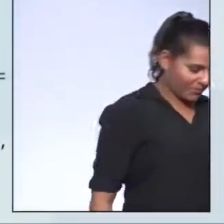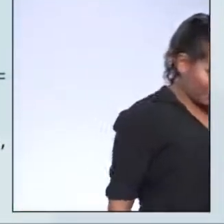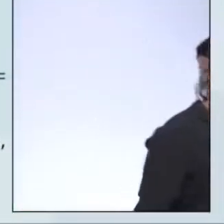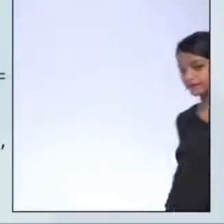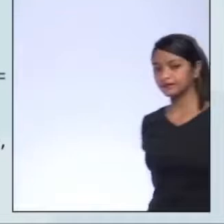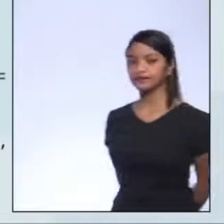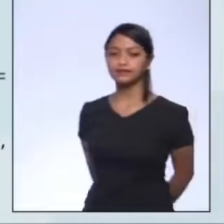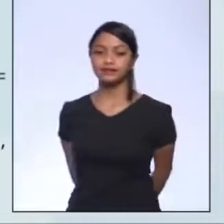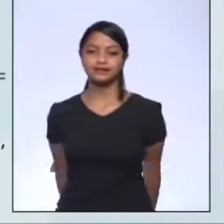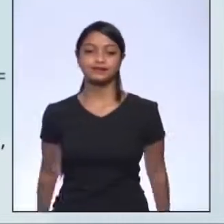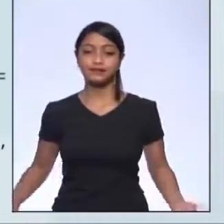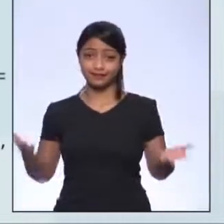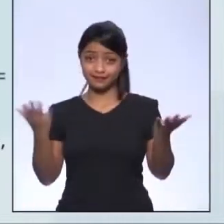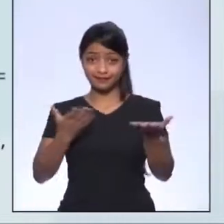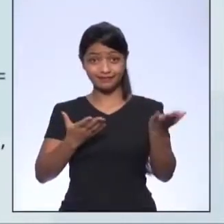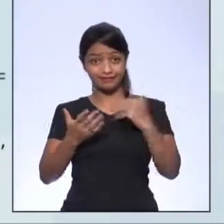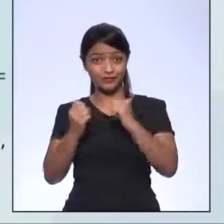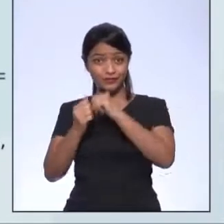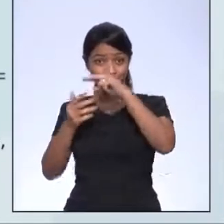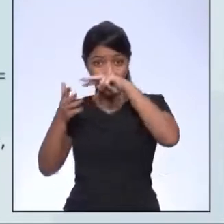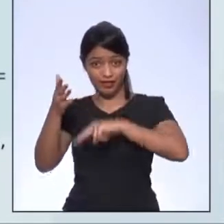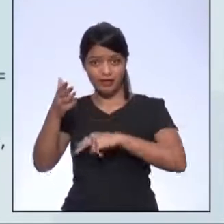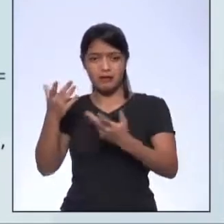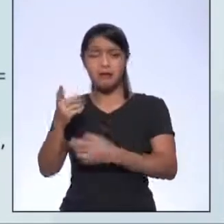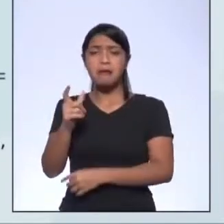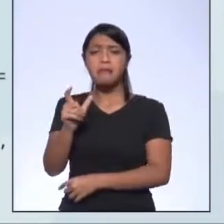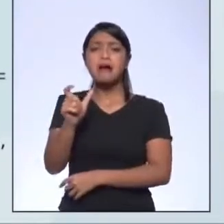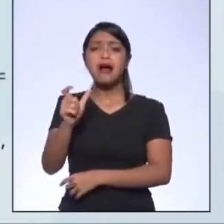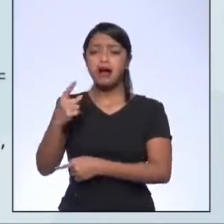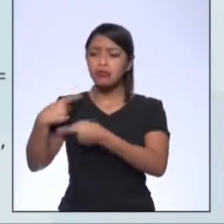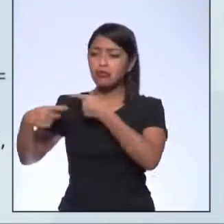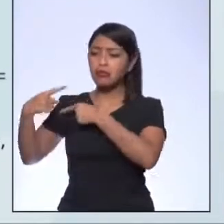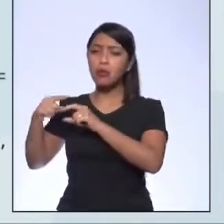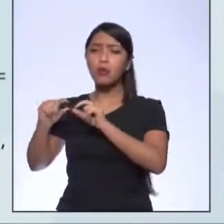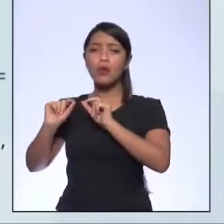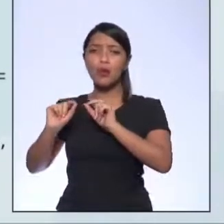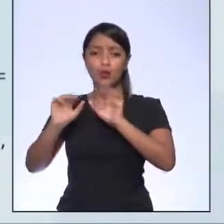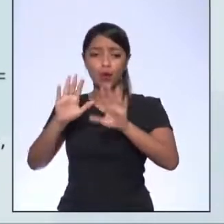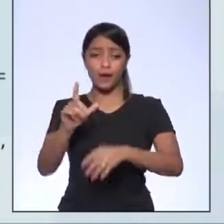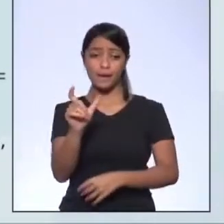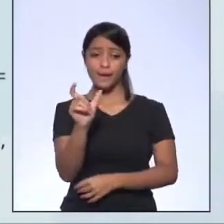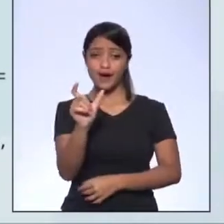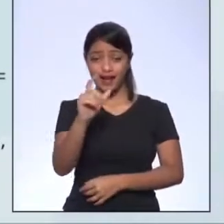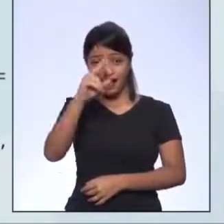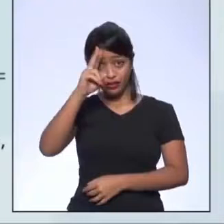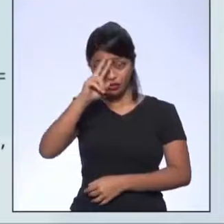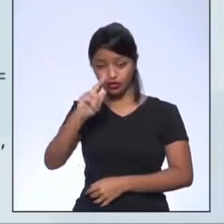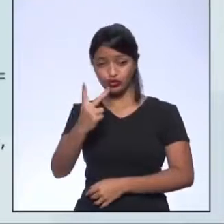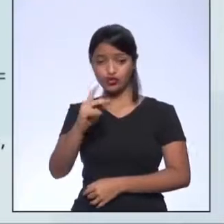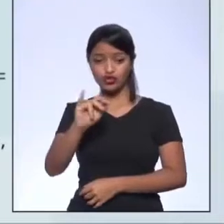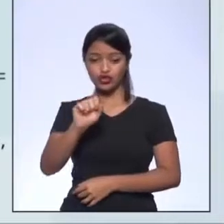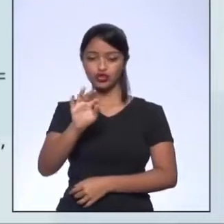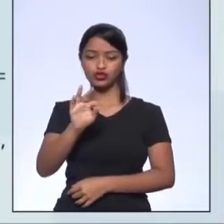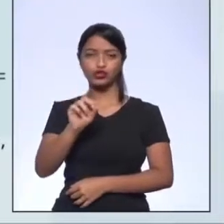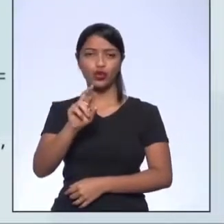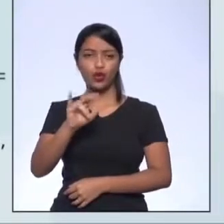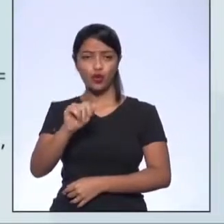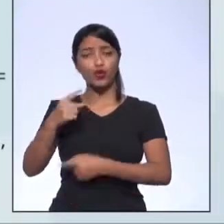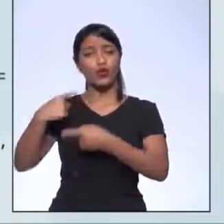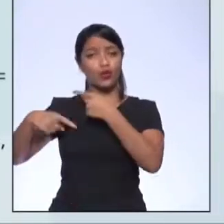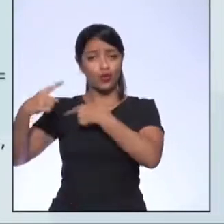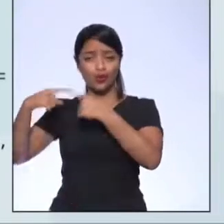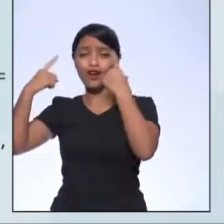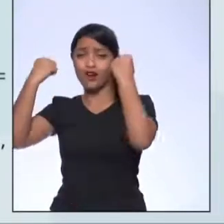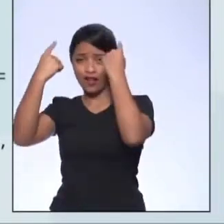Vamos ler? Origem das palavras. A palavra história tem sua origem no termo grego